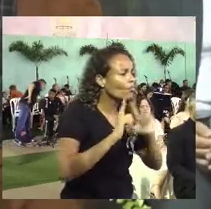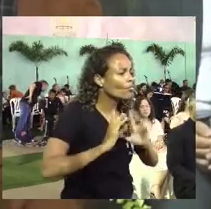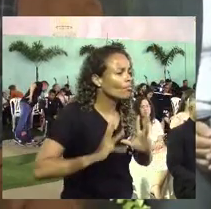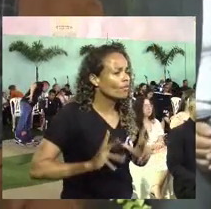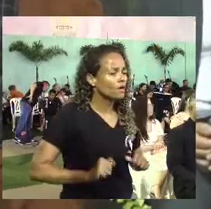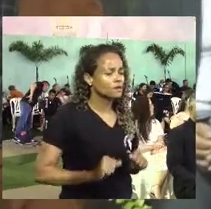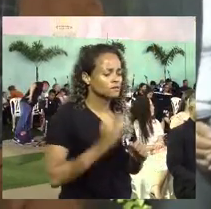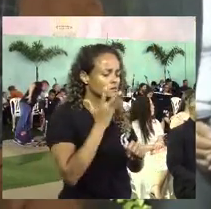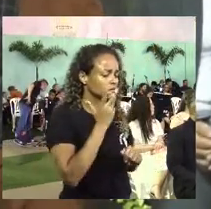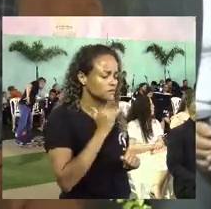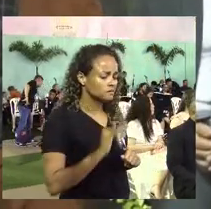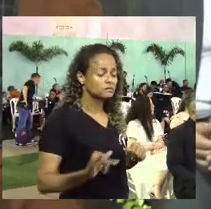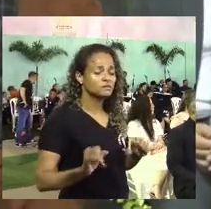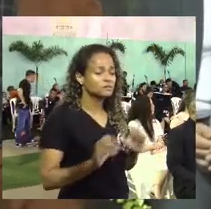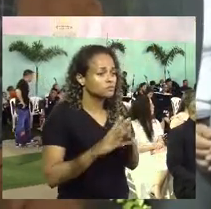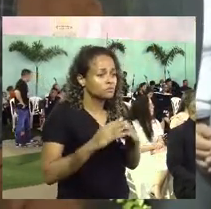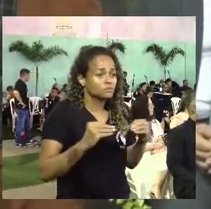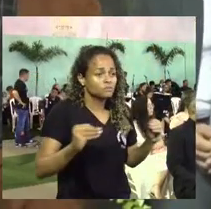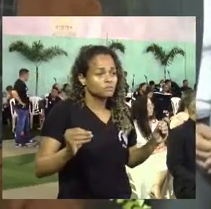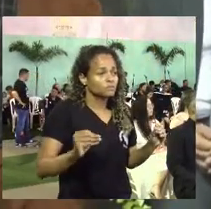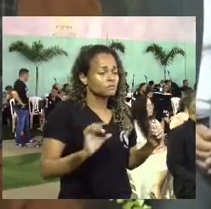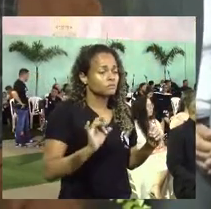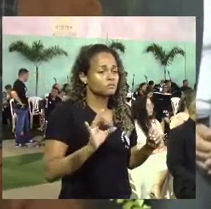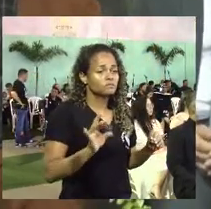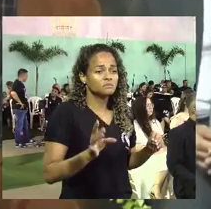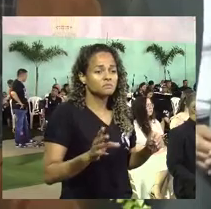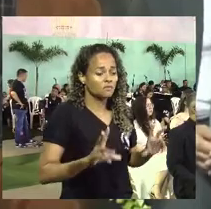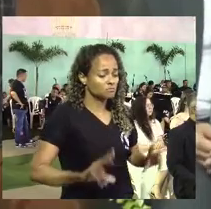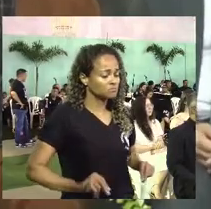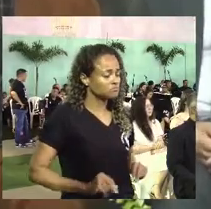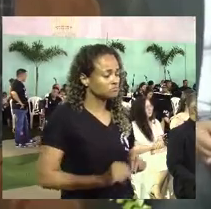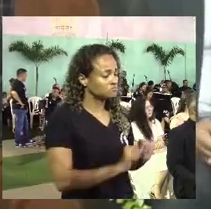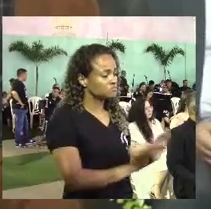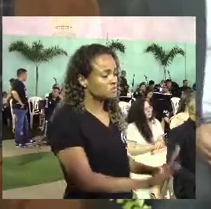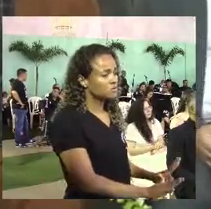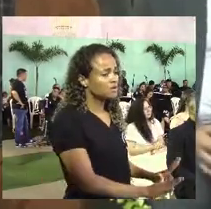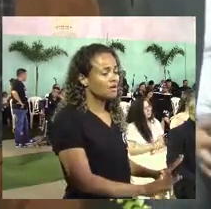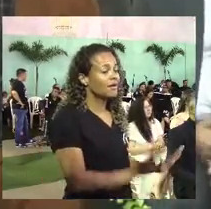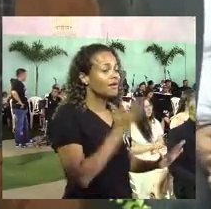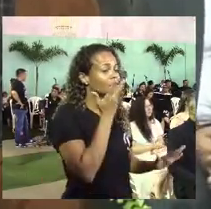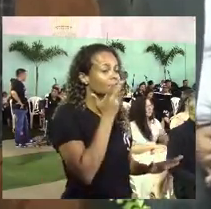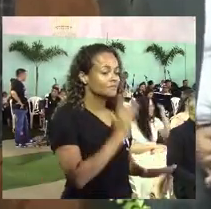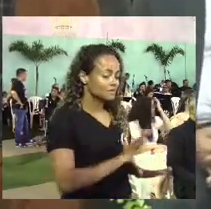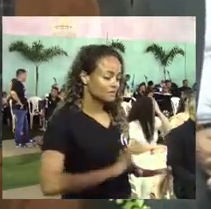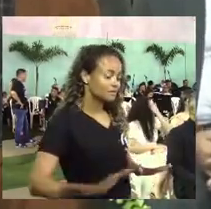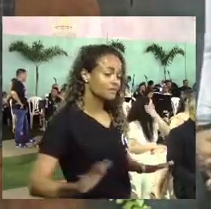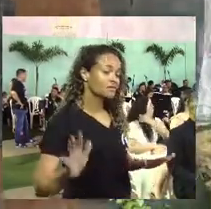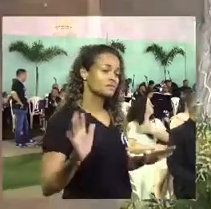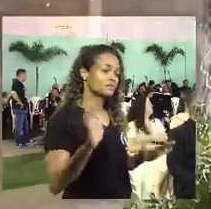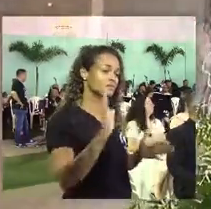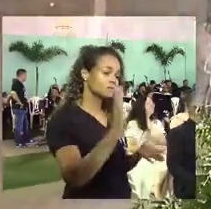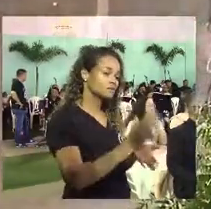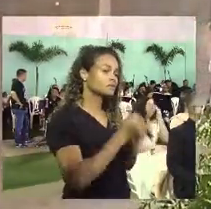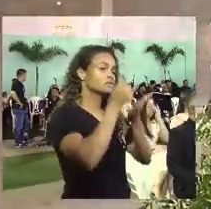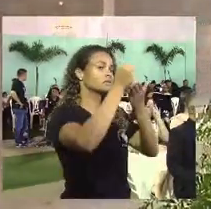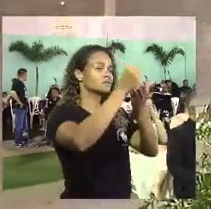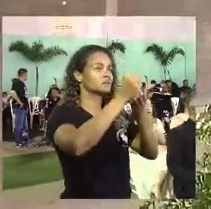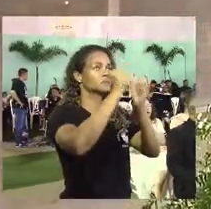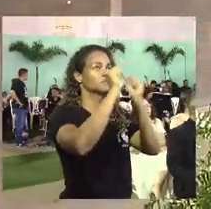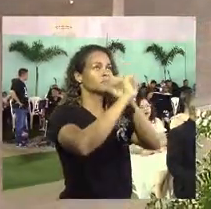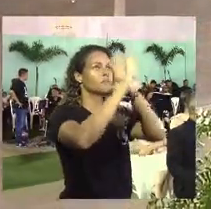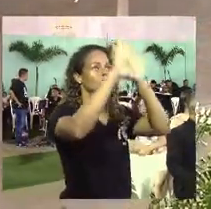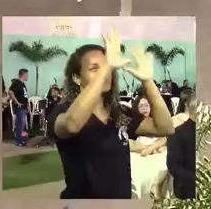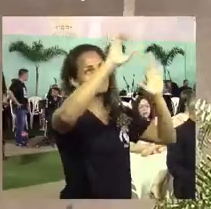só ficou pipa e a fralda e a igreja subiu as crianças foram arrebatadas para a glória de Deus